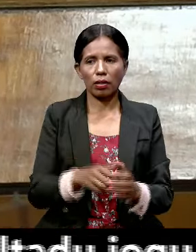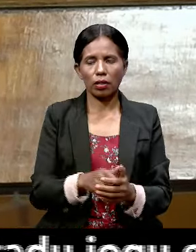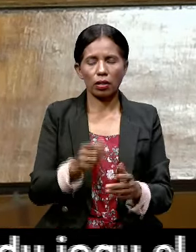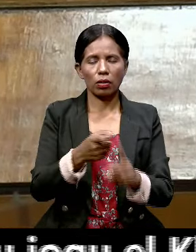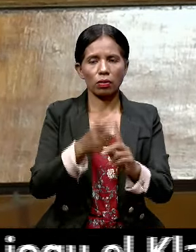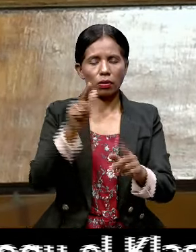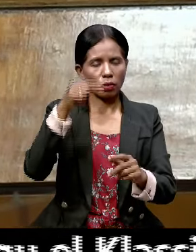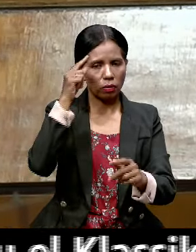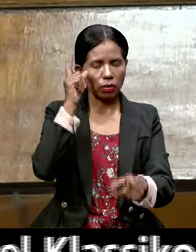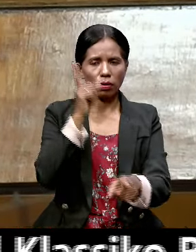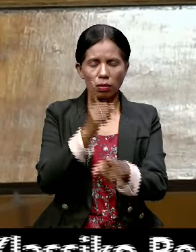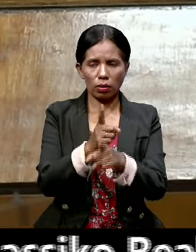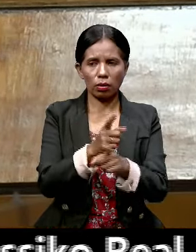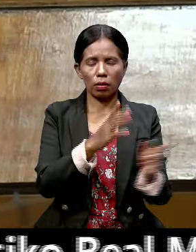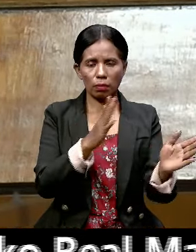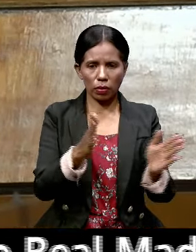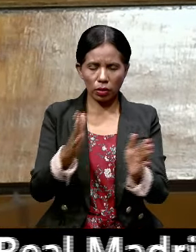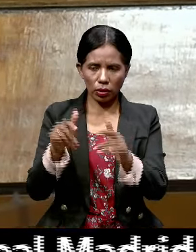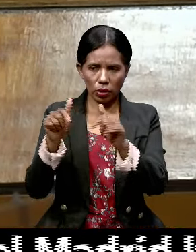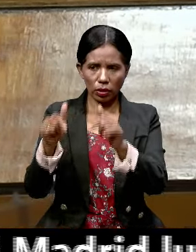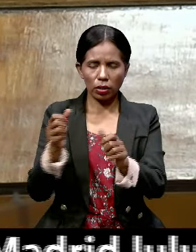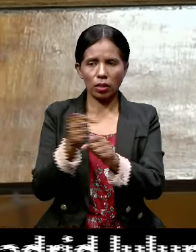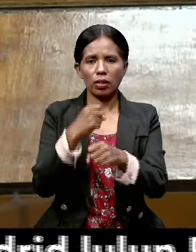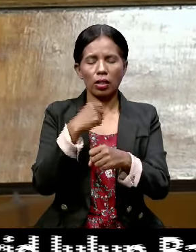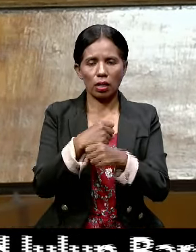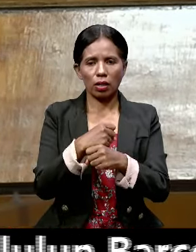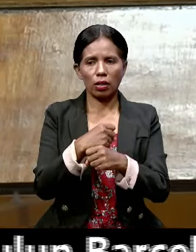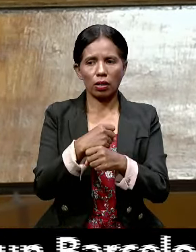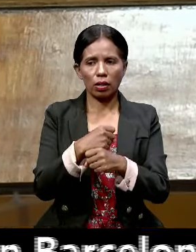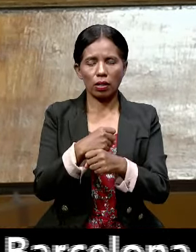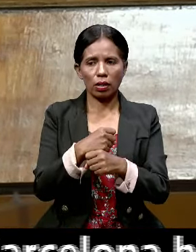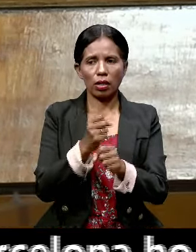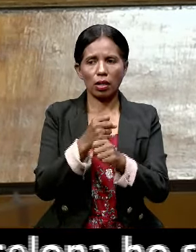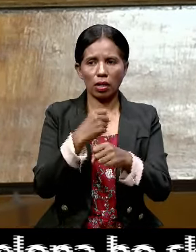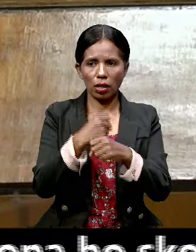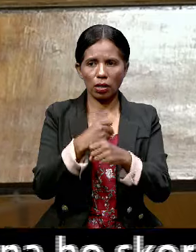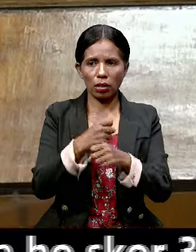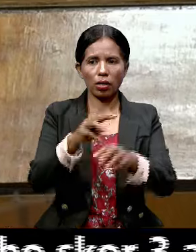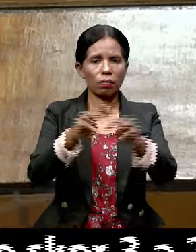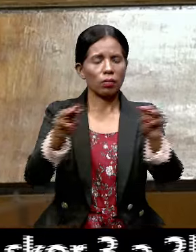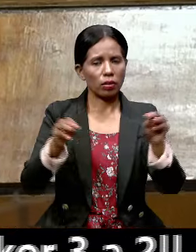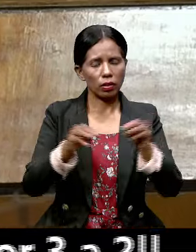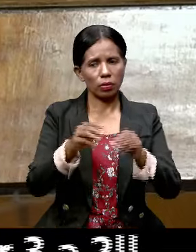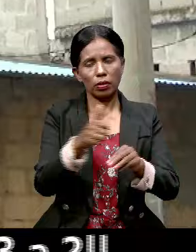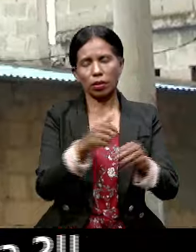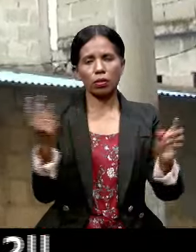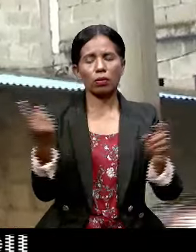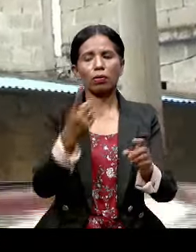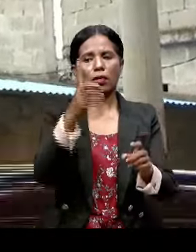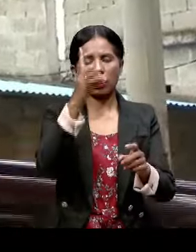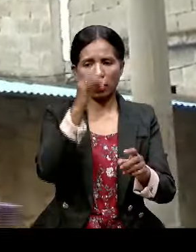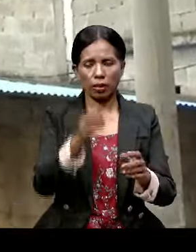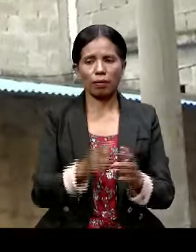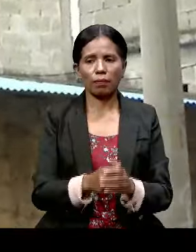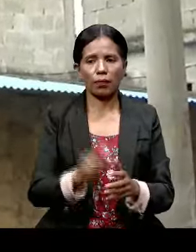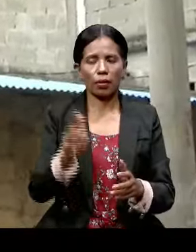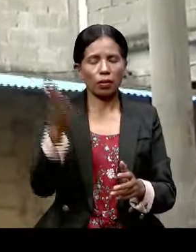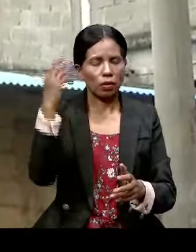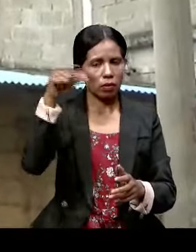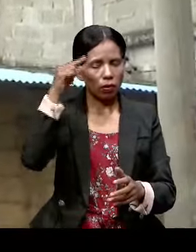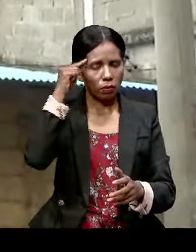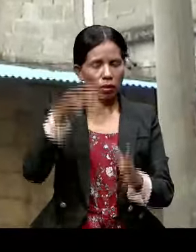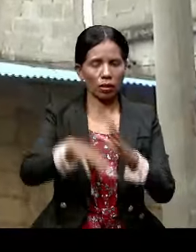nian claro. Processo irne si halo e halo tona ia mos municipio ser selo. Los edildet. Antes ne governo ha saiu